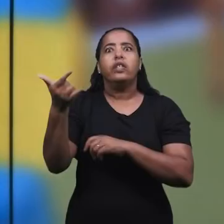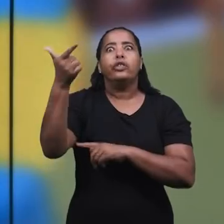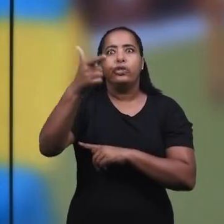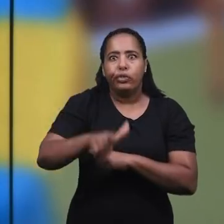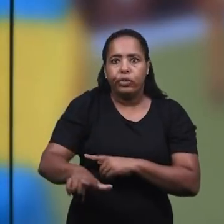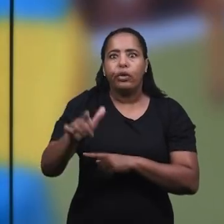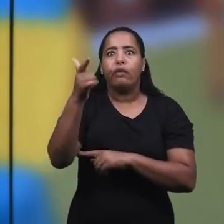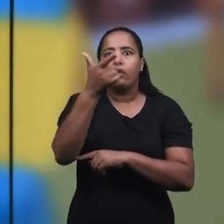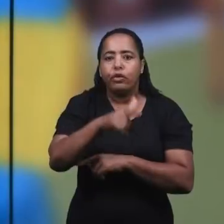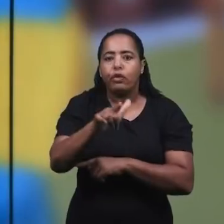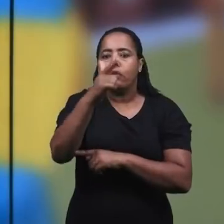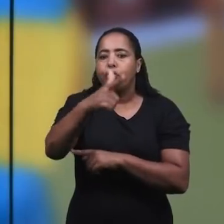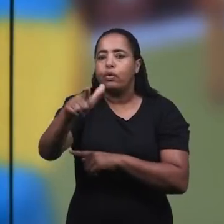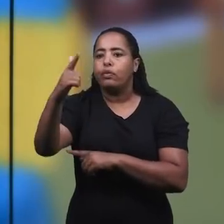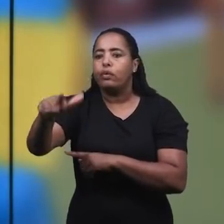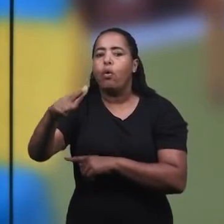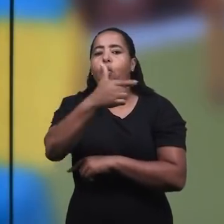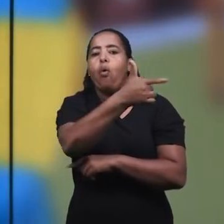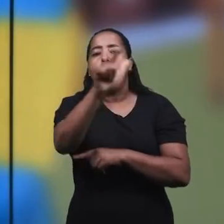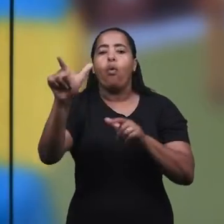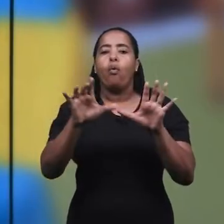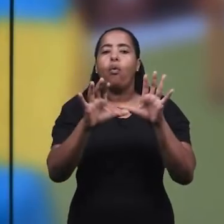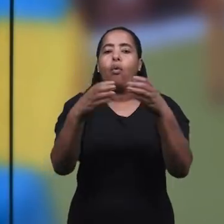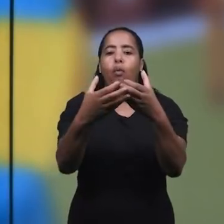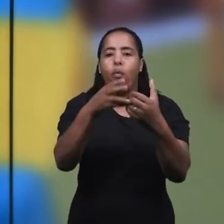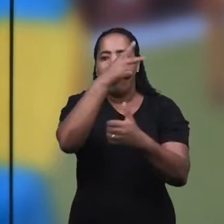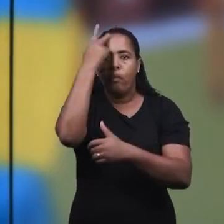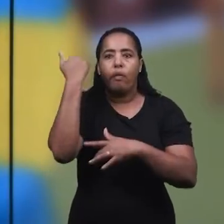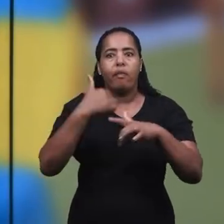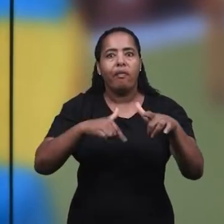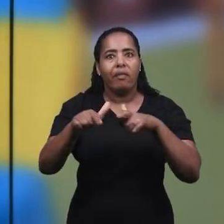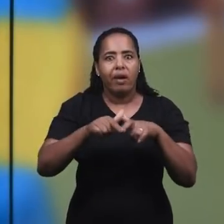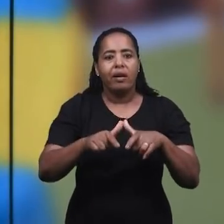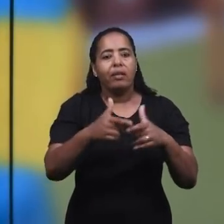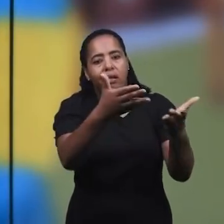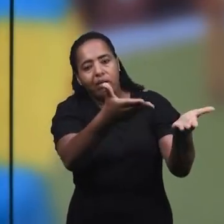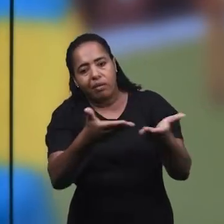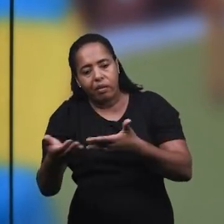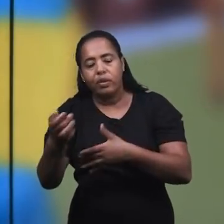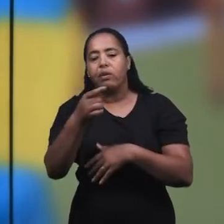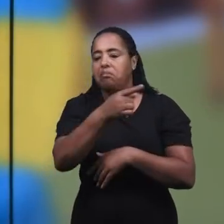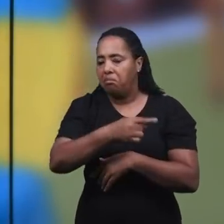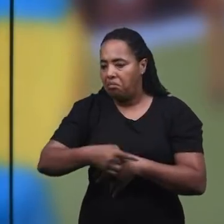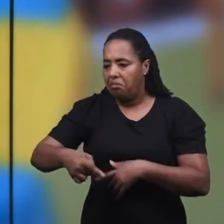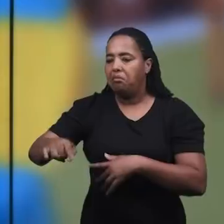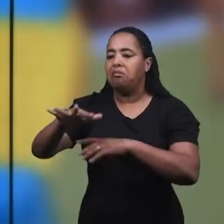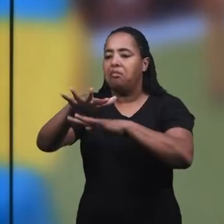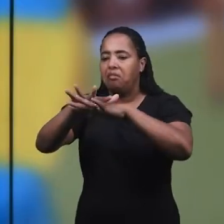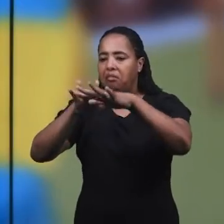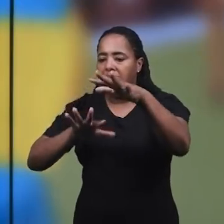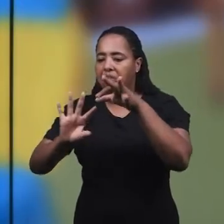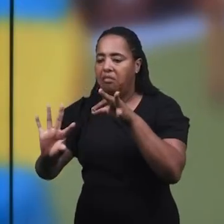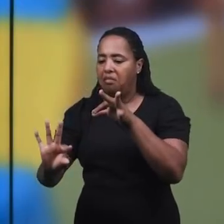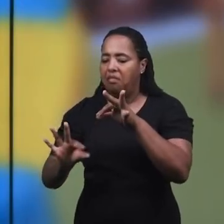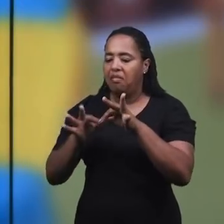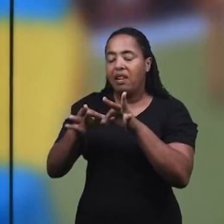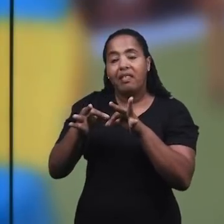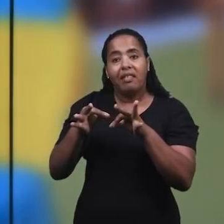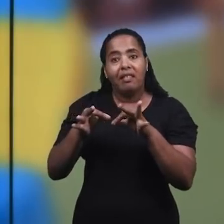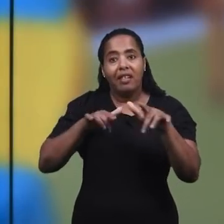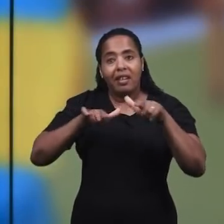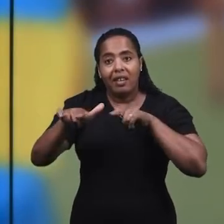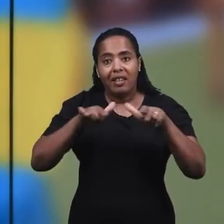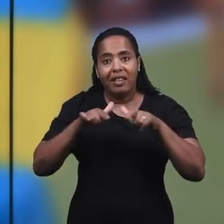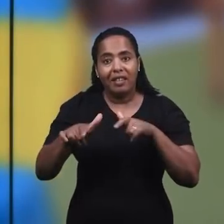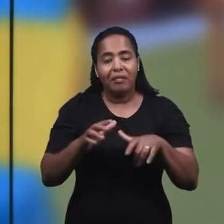mesma coisa com os outros trabalhadores. E eles também foram trabalhar na vinha. E então